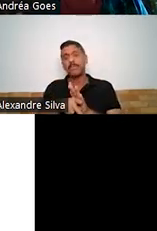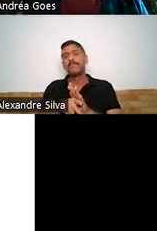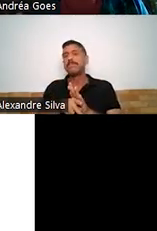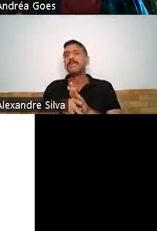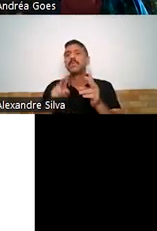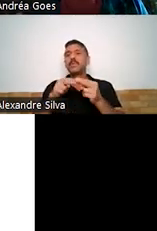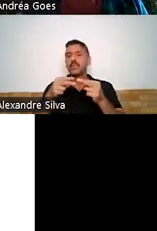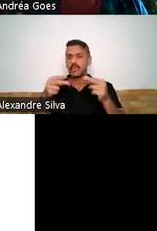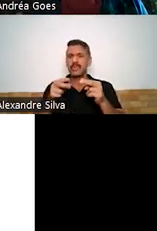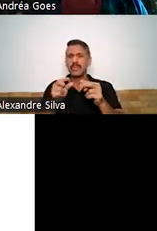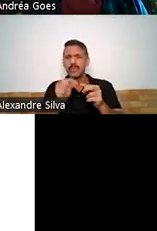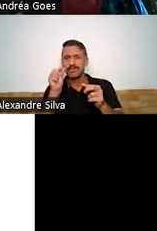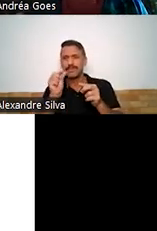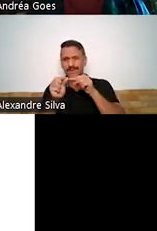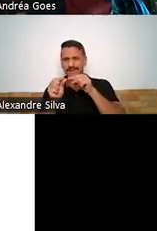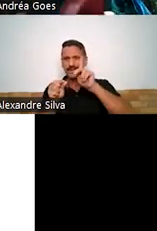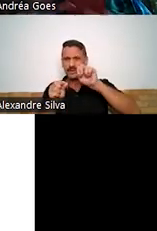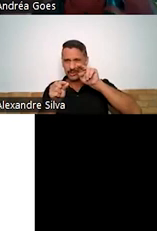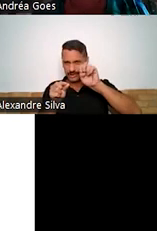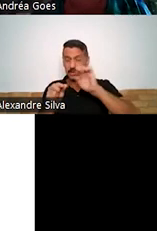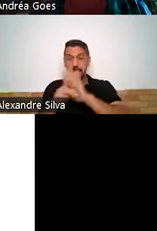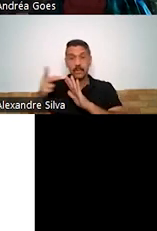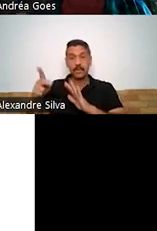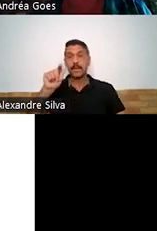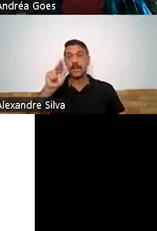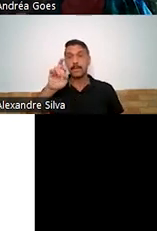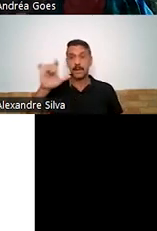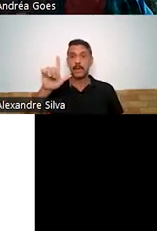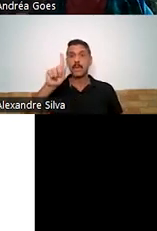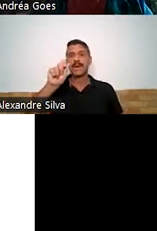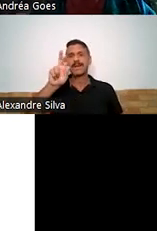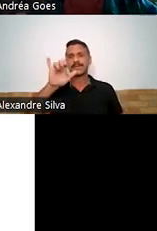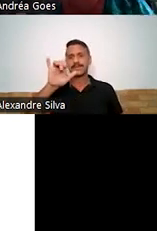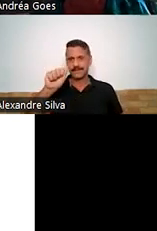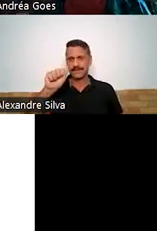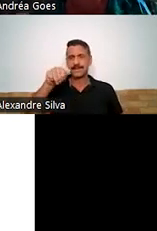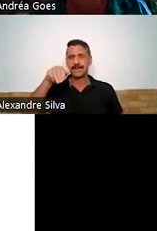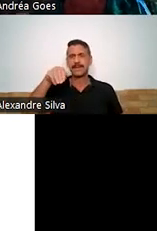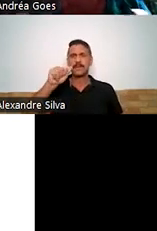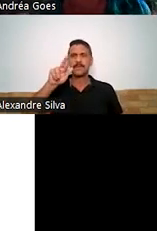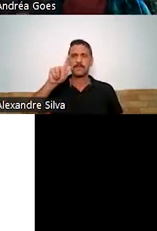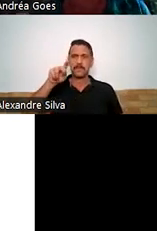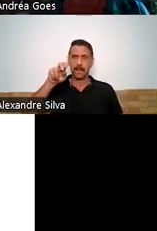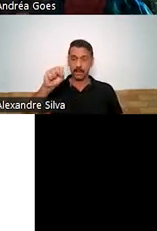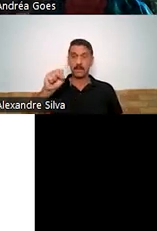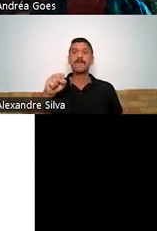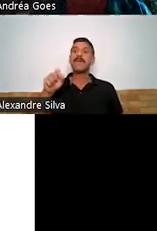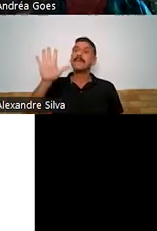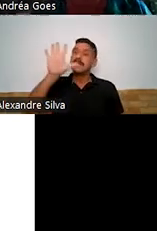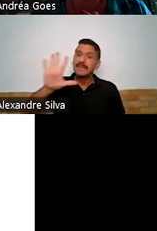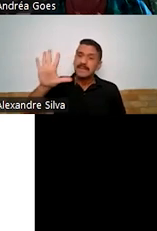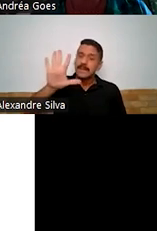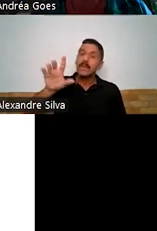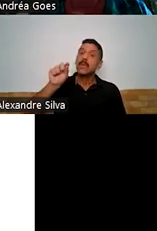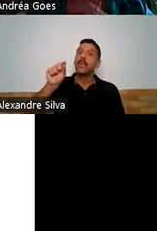Gabriel Garcia Marques. Então, a gente pode fazer toda uma estratégia aqui, todo um cenário de